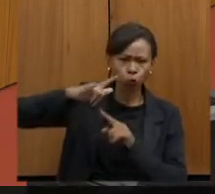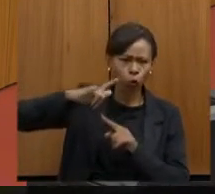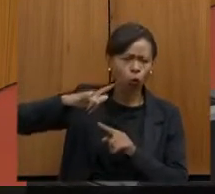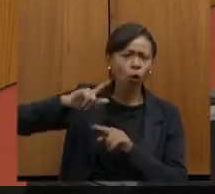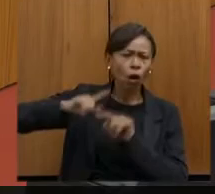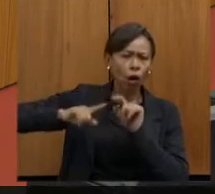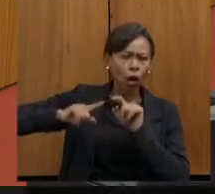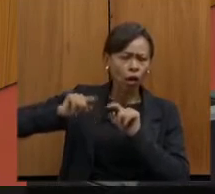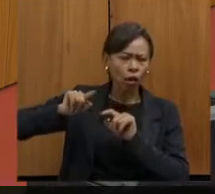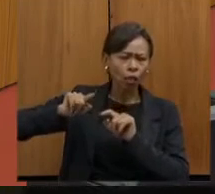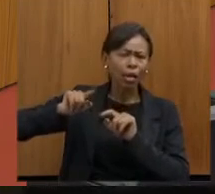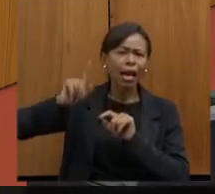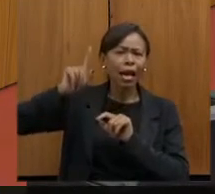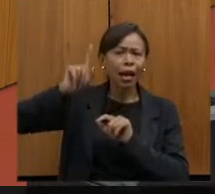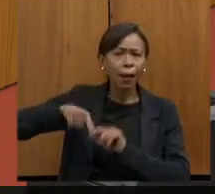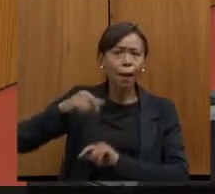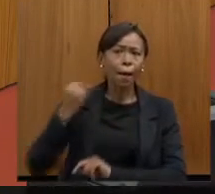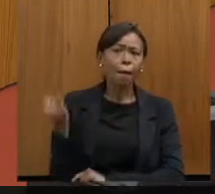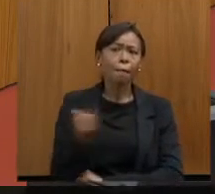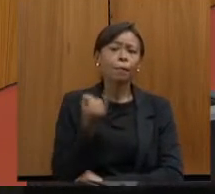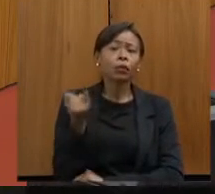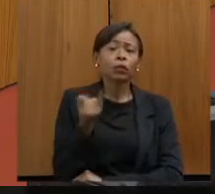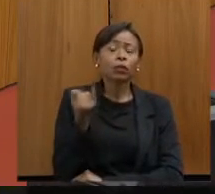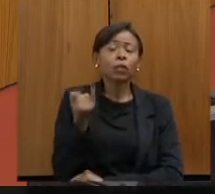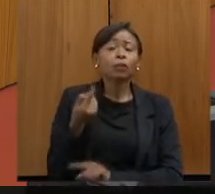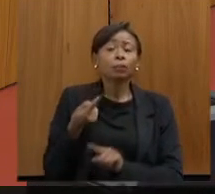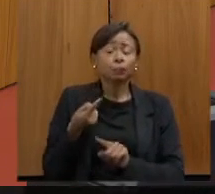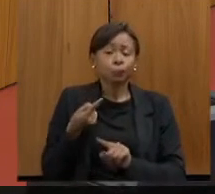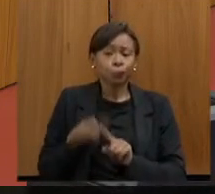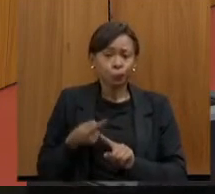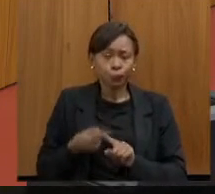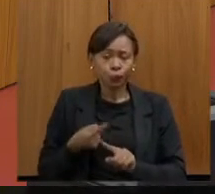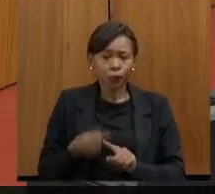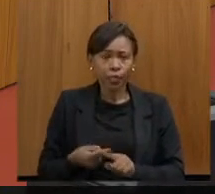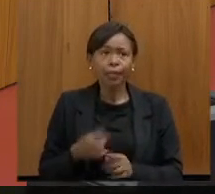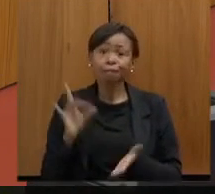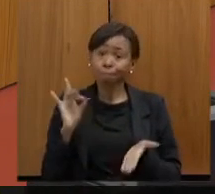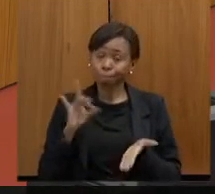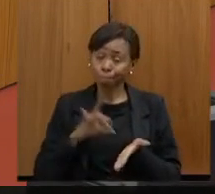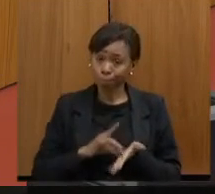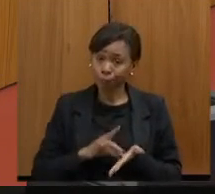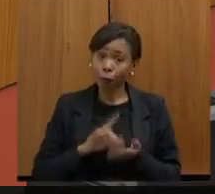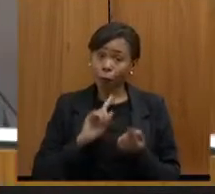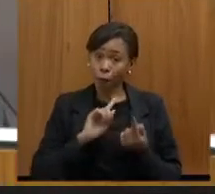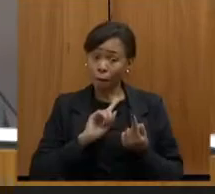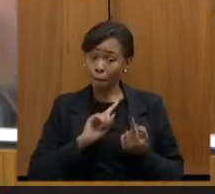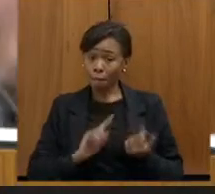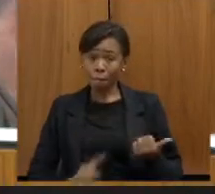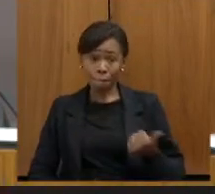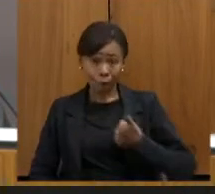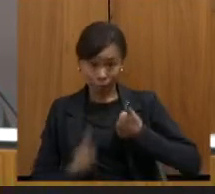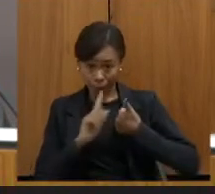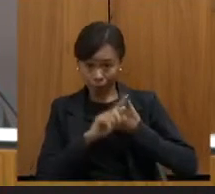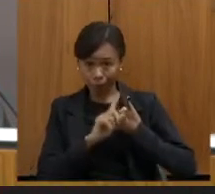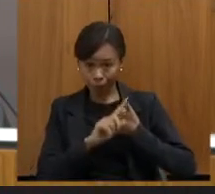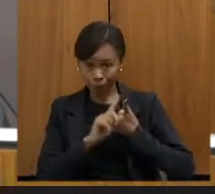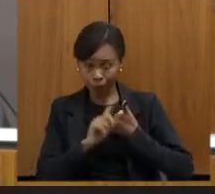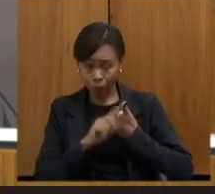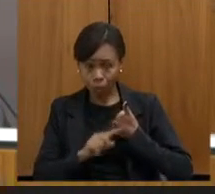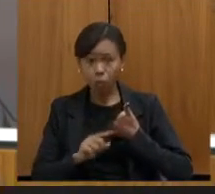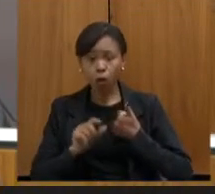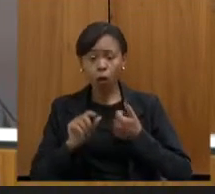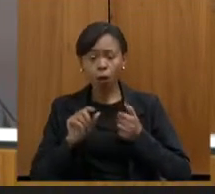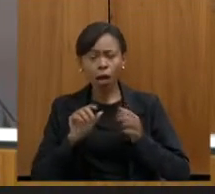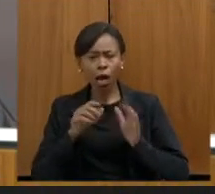porque, de fato, doutora Rosângela, o primeiro passo para uma reúrbe bem feita